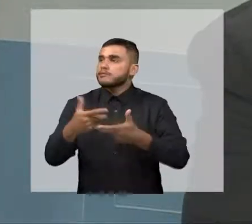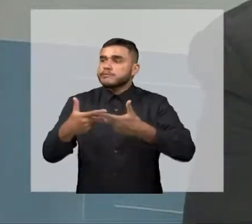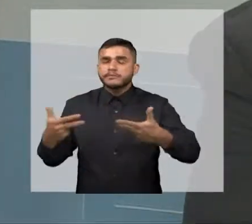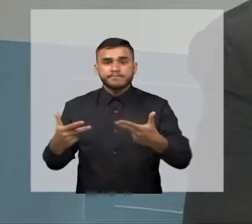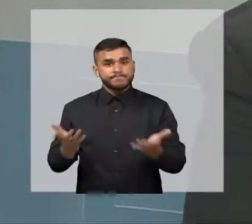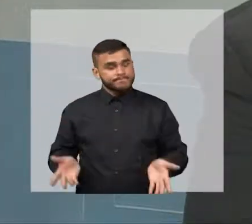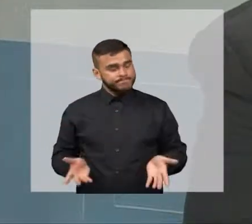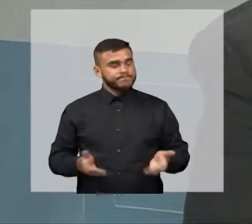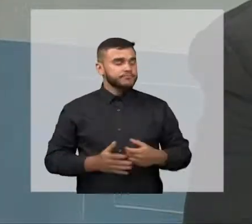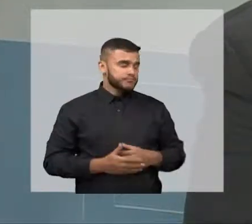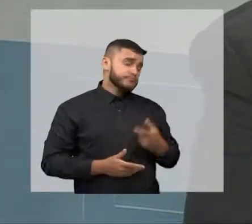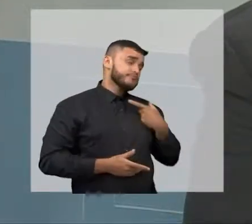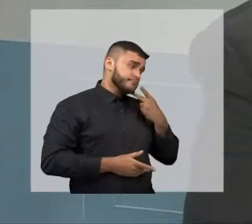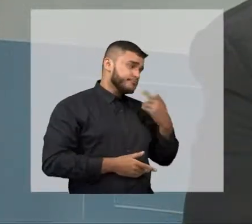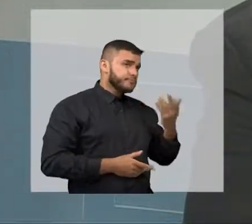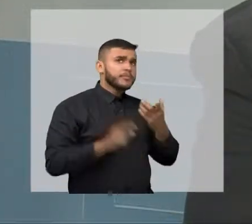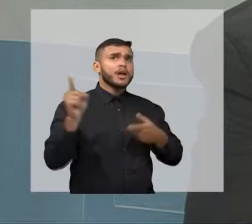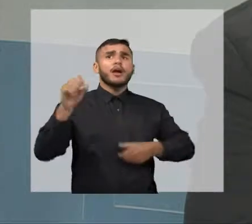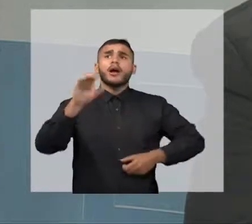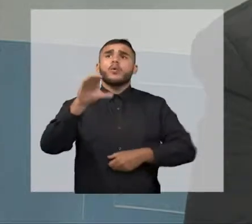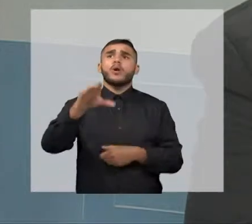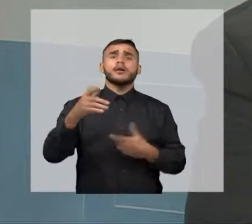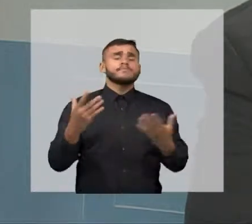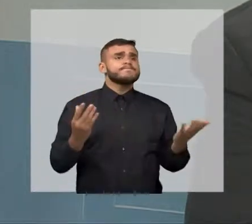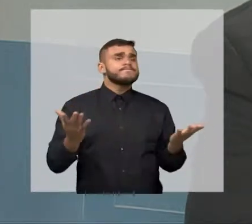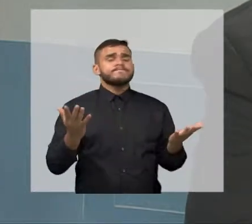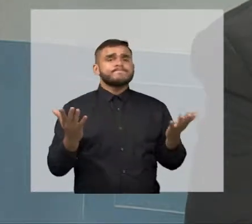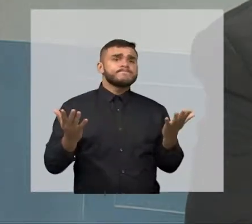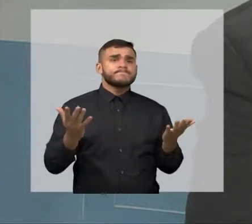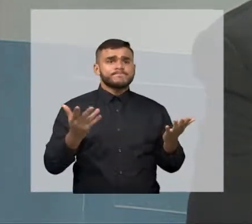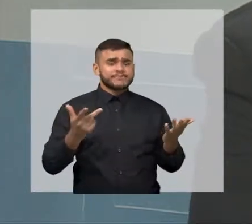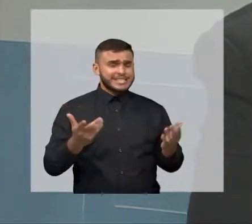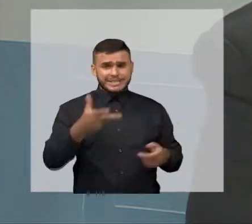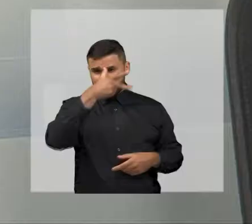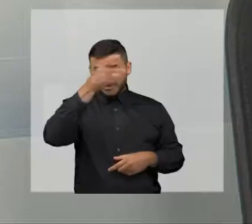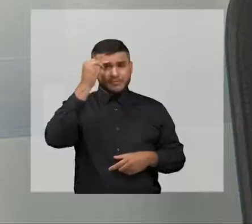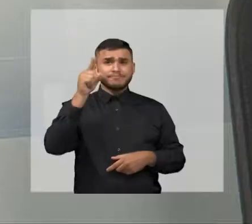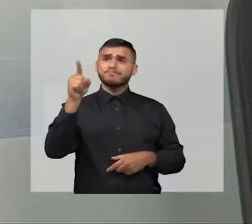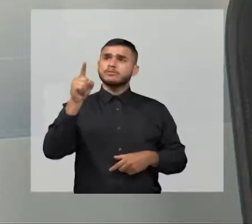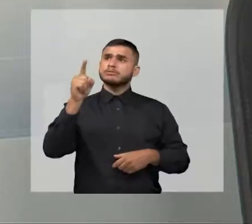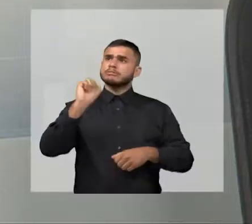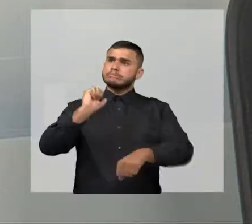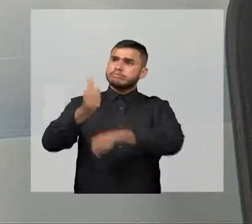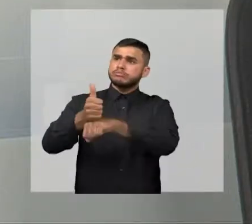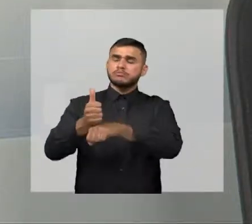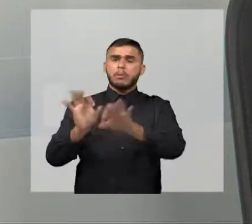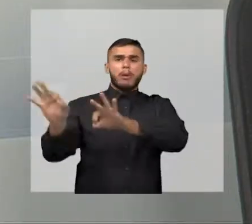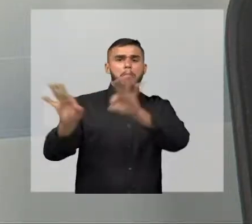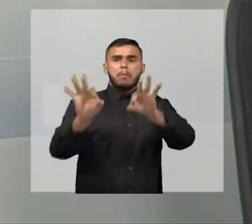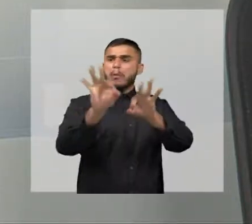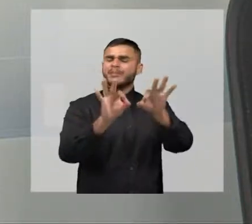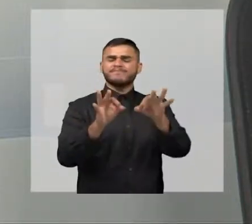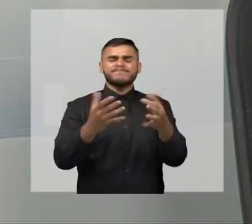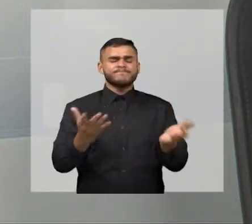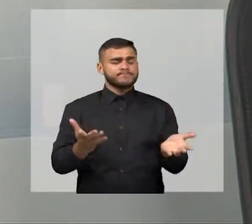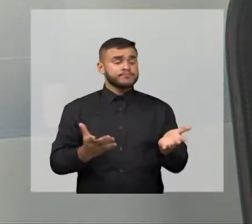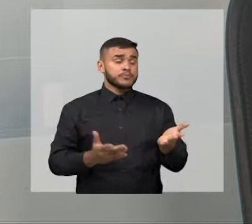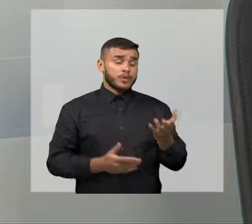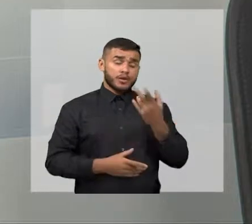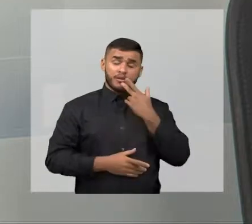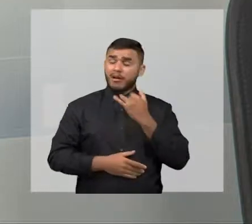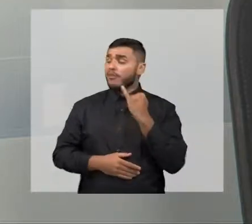É meio complicado, ninguém sabe a quem recorrer, né? Não de tem esse certo fato? modo, sim, porque você vê, as gestantes de